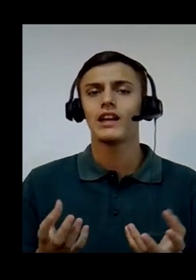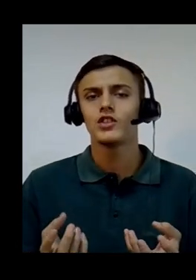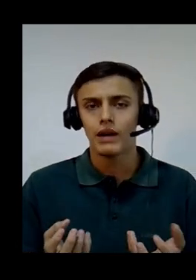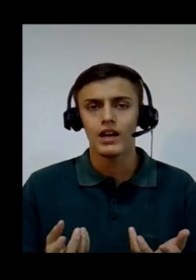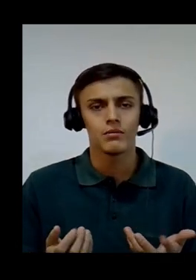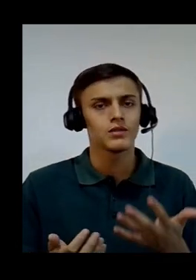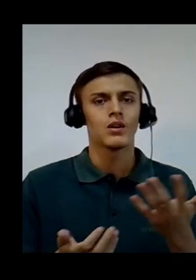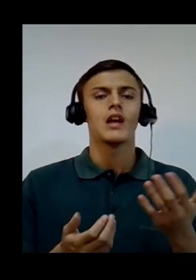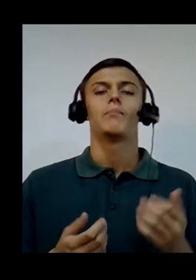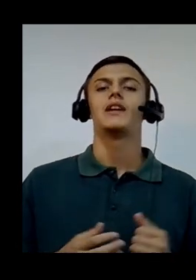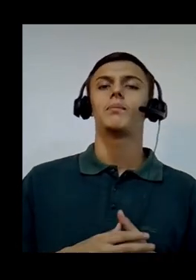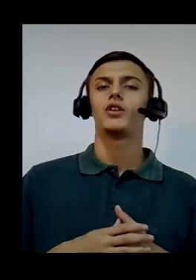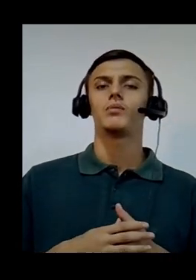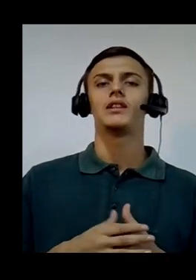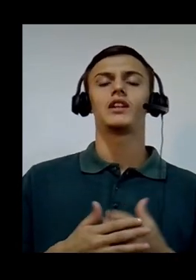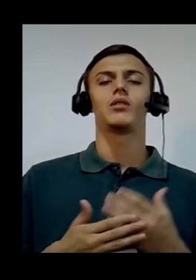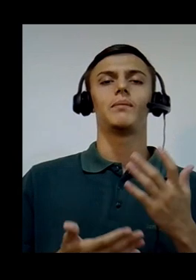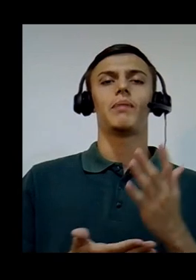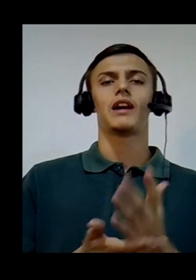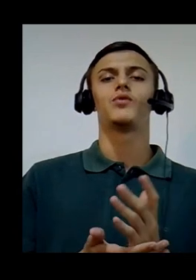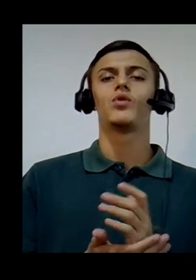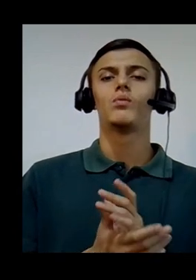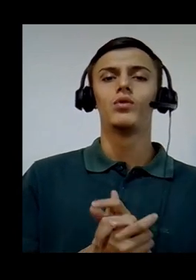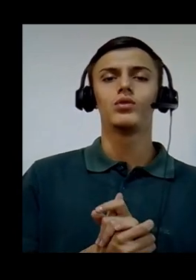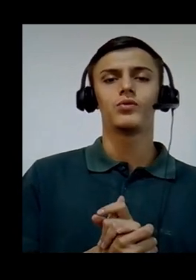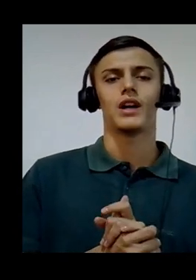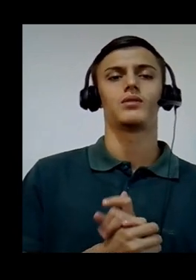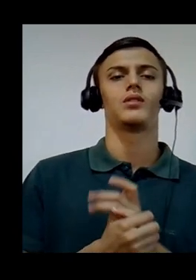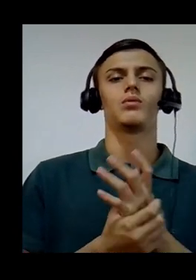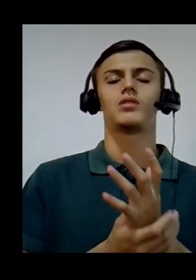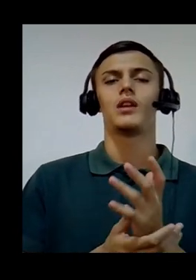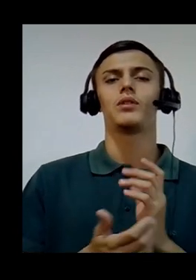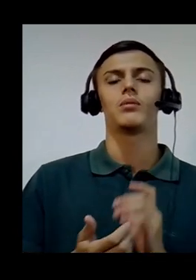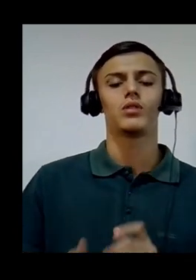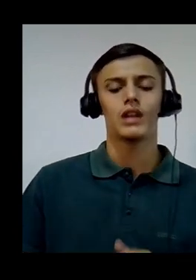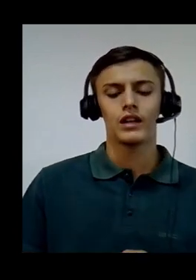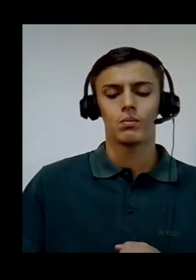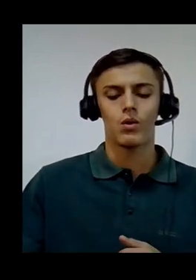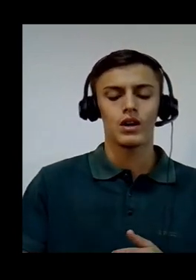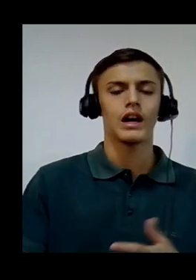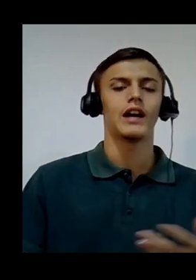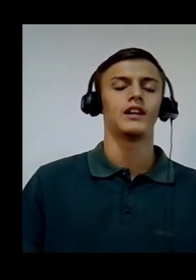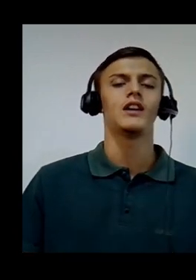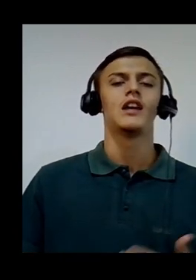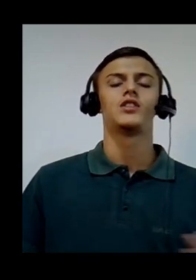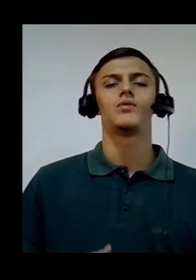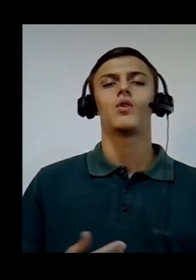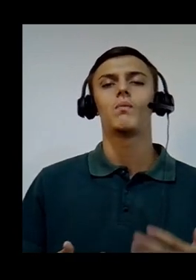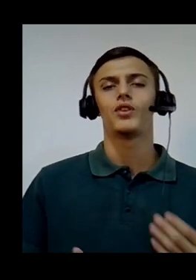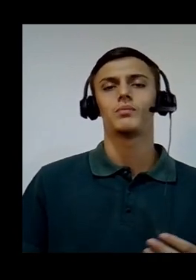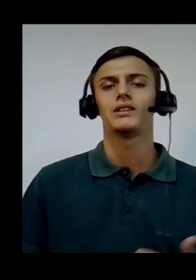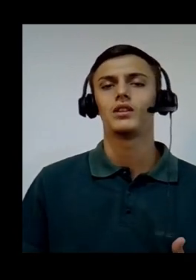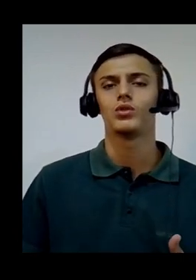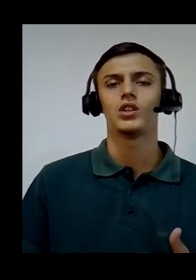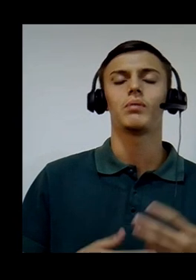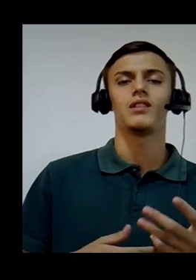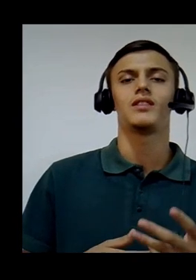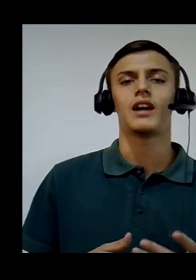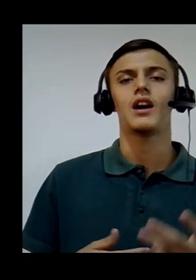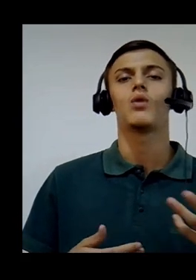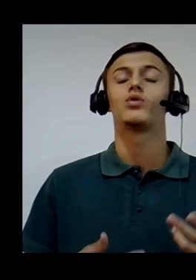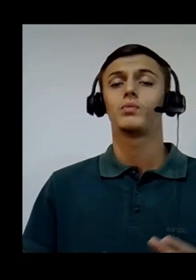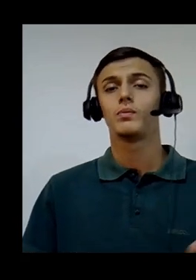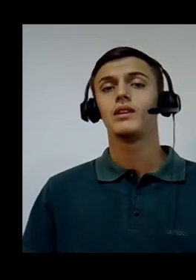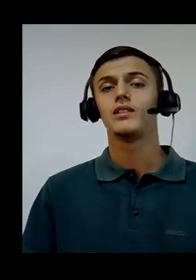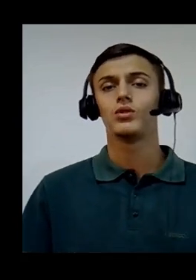se fosse uma areia de praia mesmo, mas é pó de madeira, aquilo ali pega fogo muito fácil. Então sempre toma cuidado, molha a área ali, se tiver algum pó de madeira no chão,